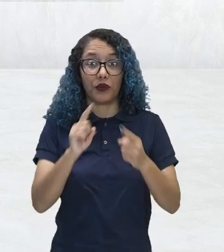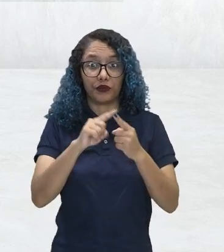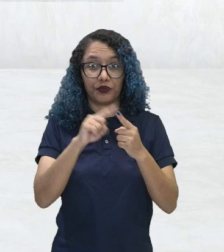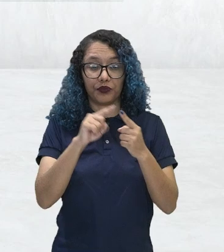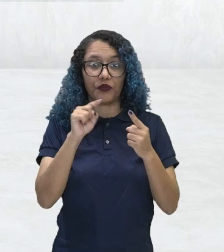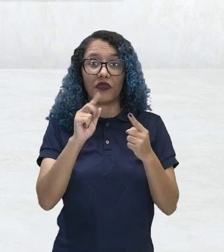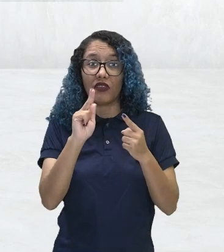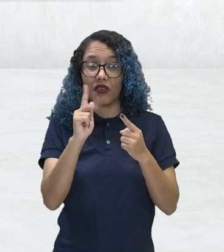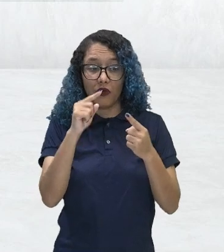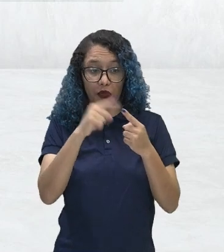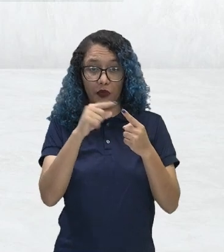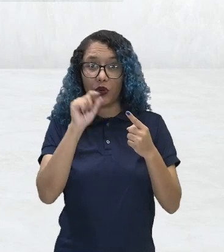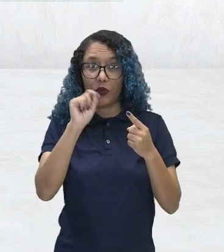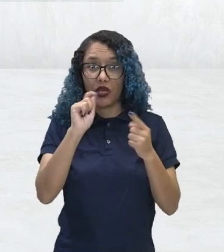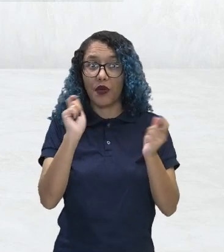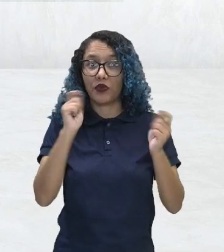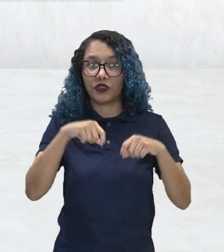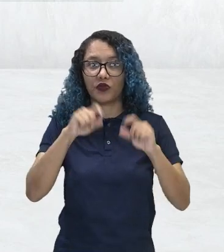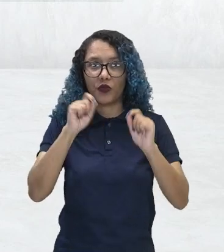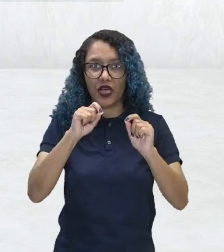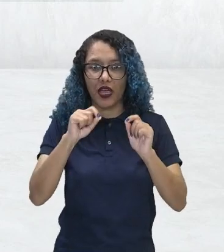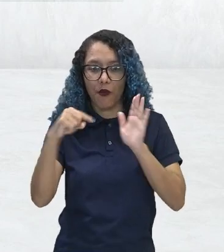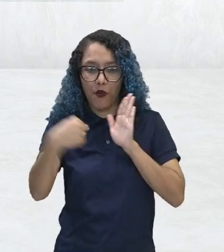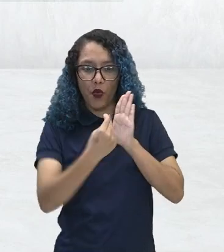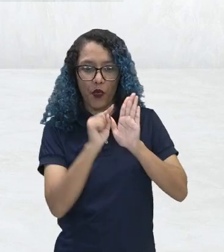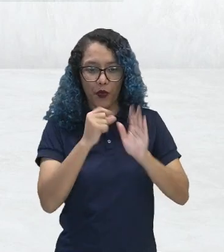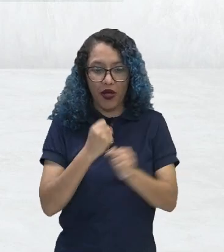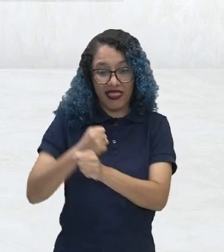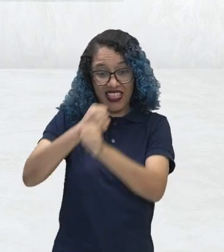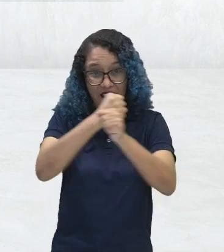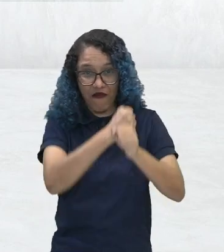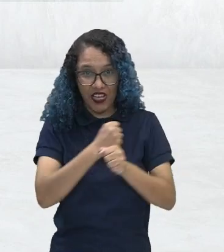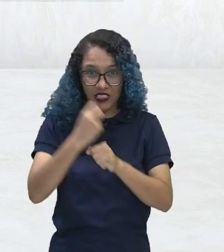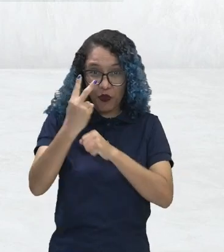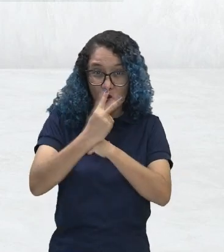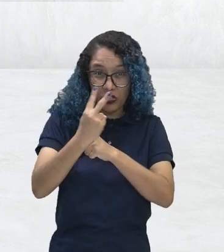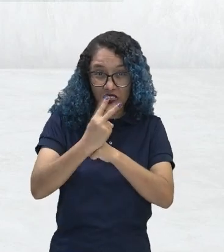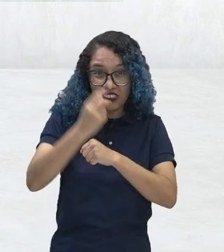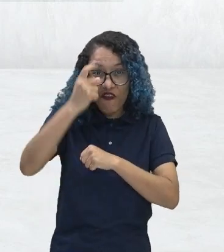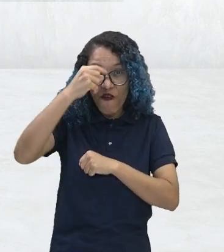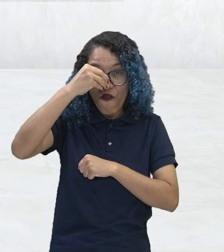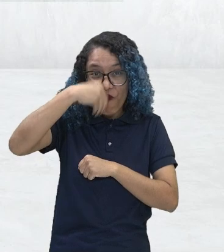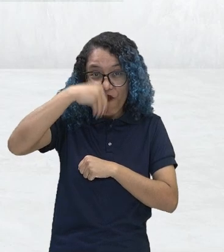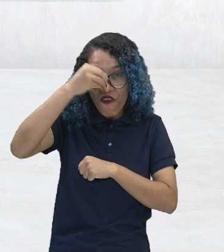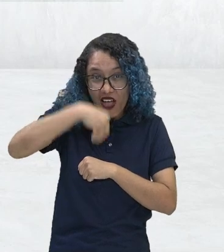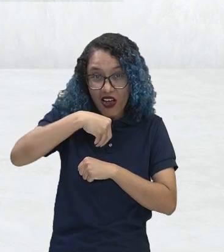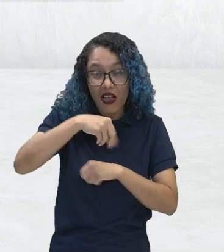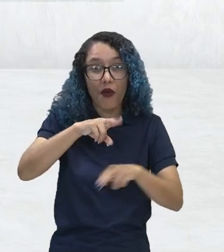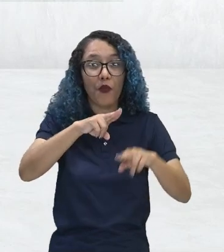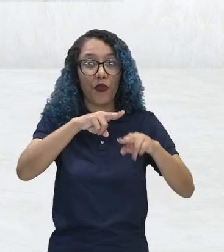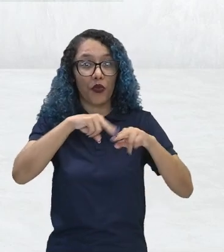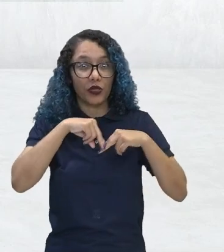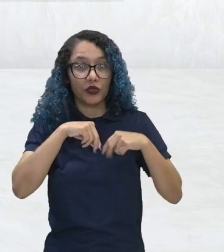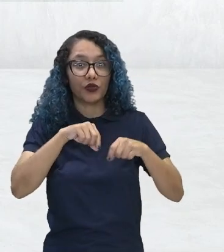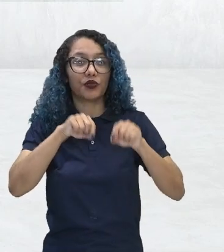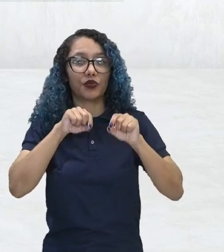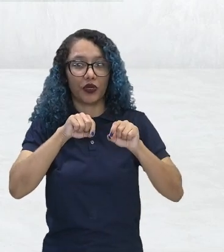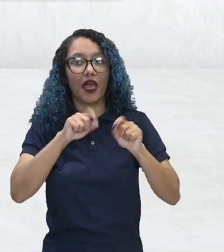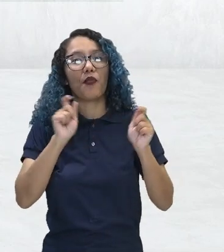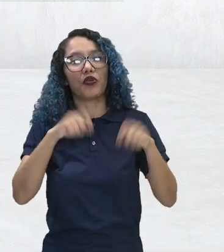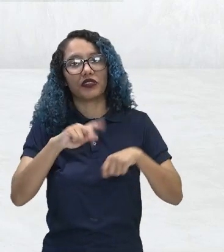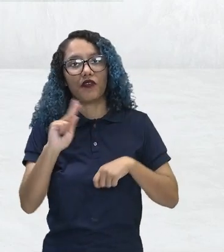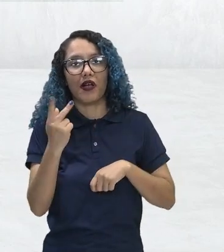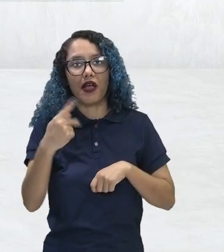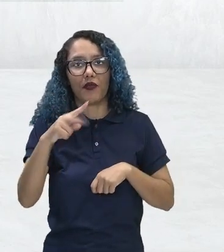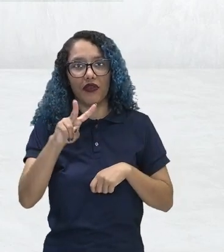sua imunidade, né, no portador. E com isso, abre uma porta para o